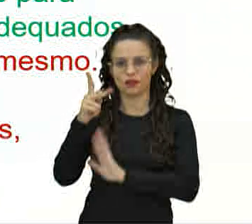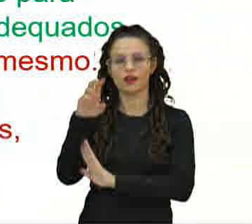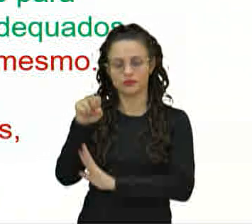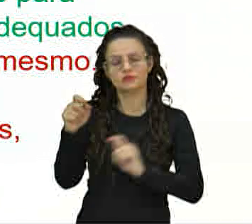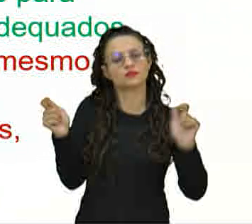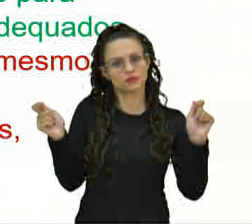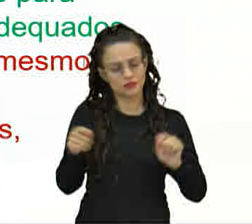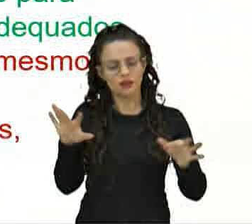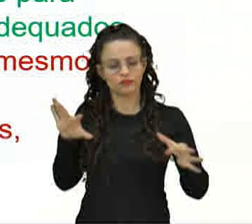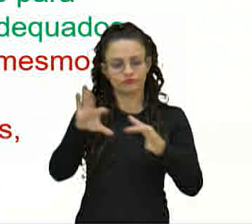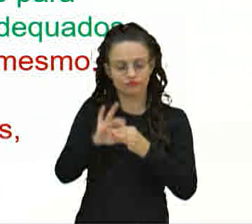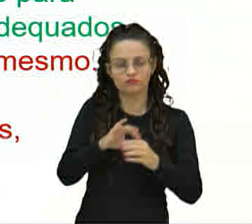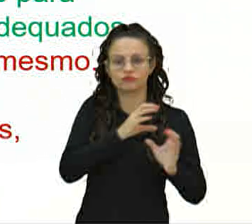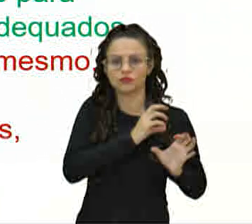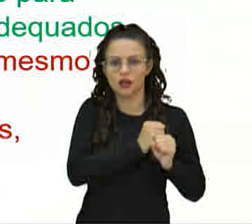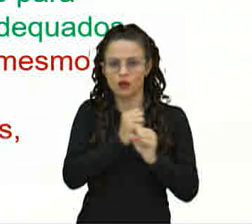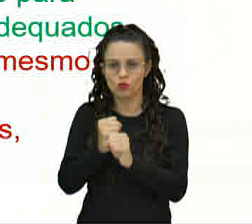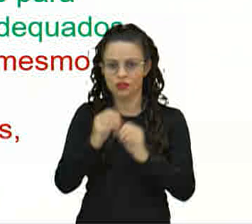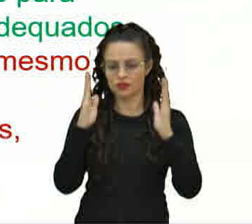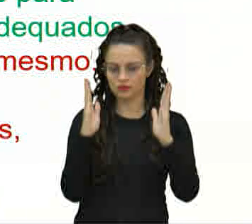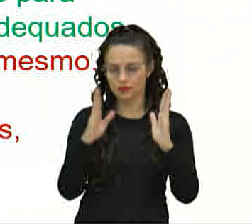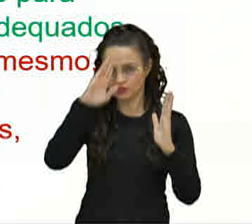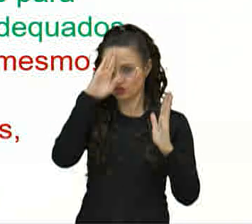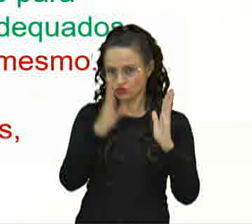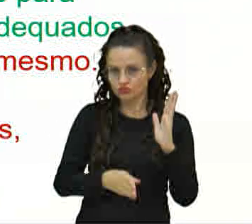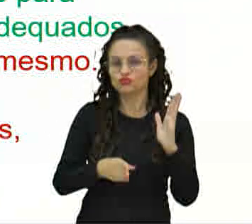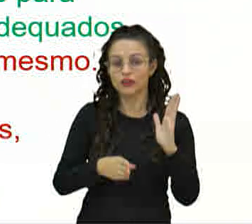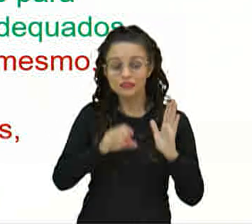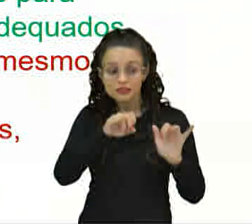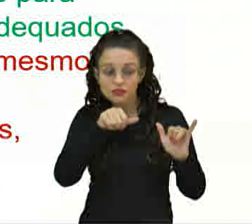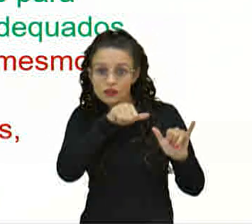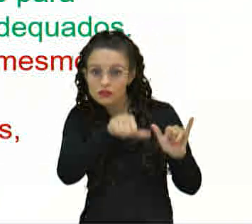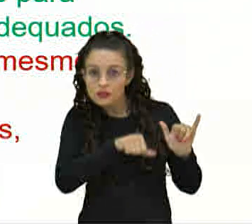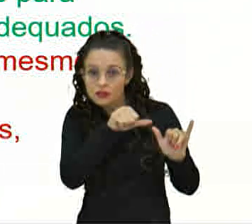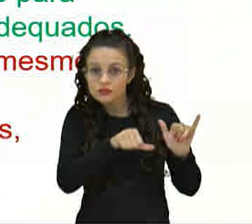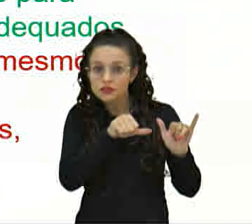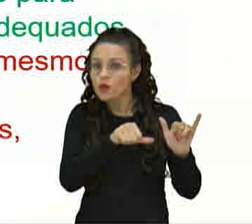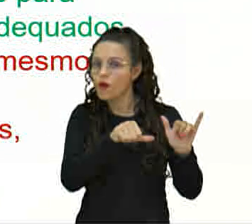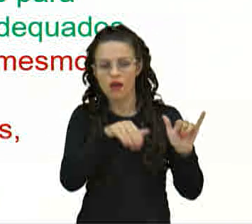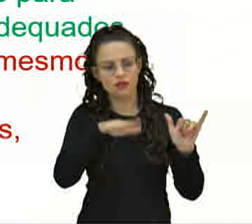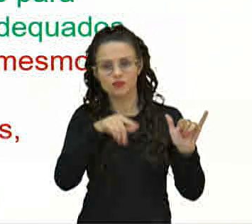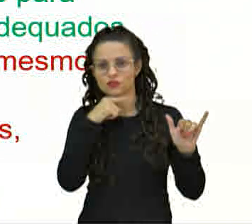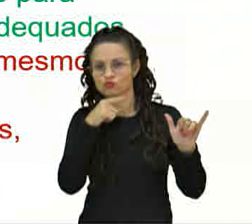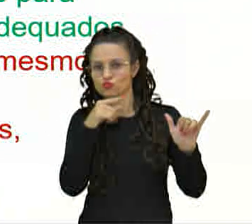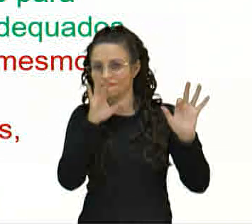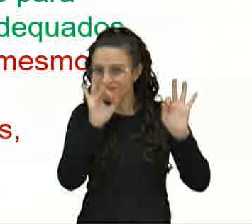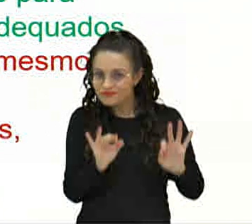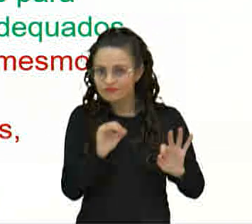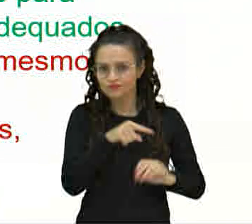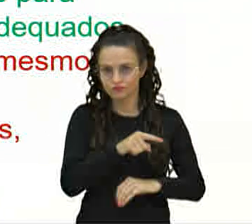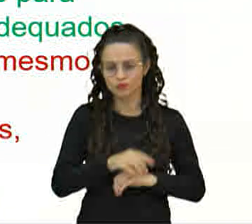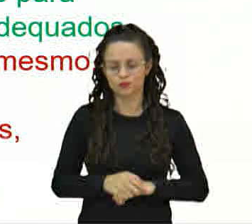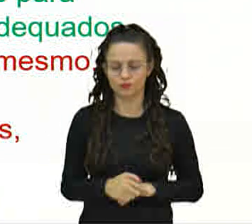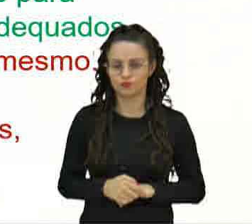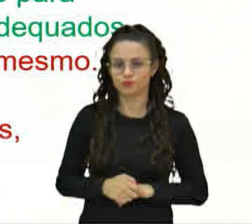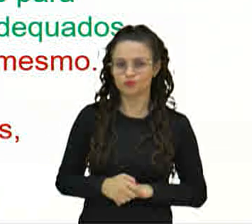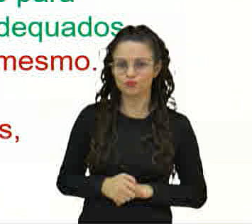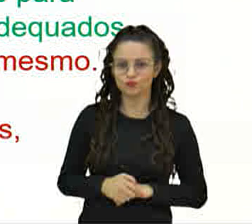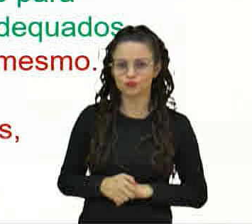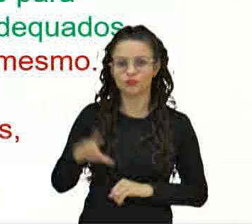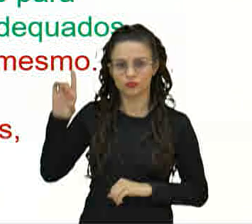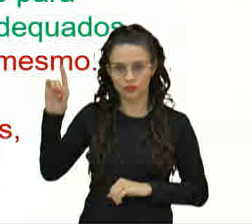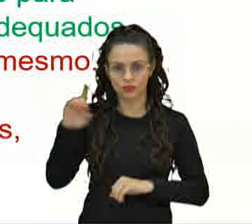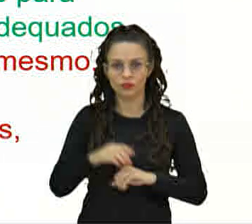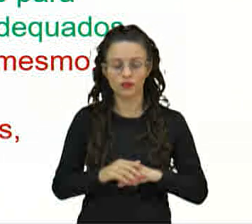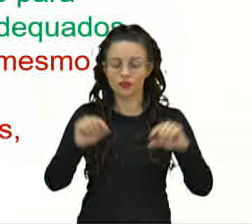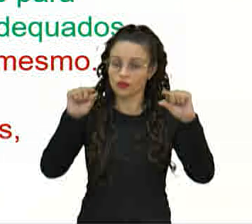podemos calcular o valor da etapa direta, mesmo que essa reação realmente não consiga ocorrer. Letra D. As